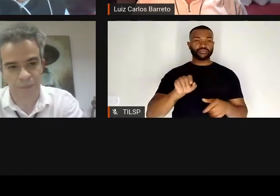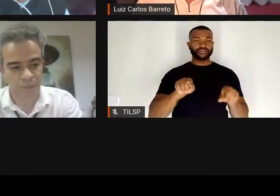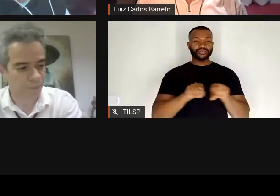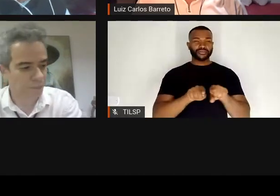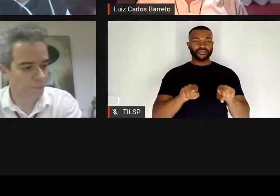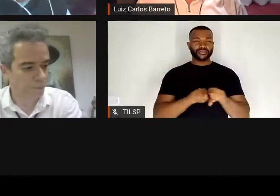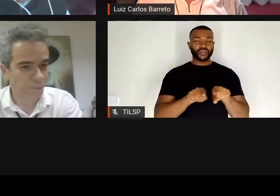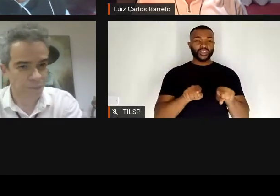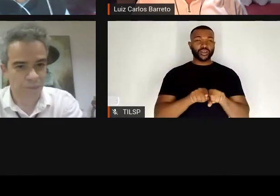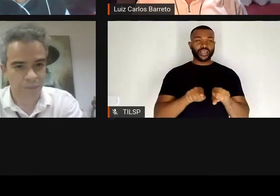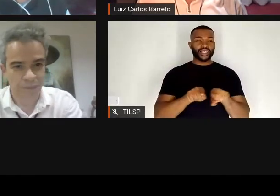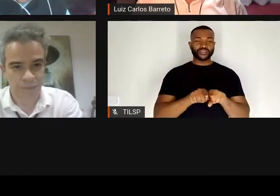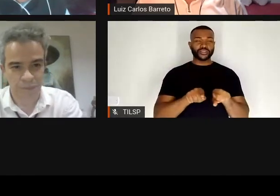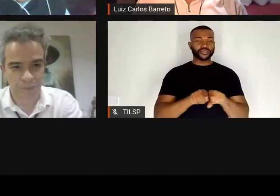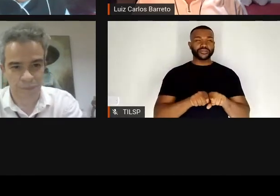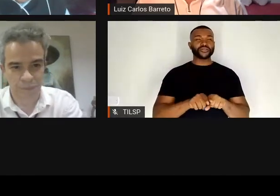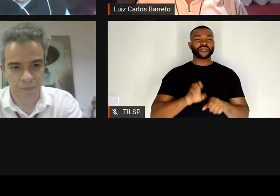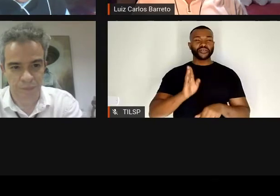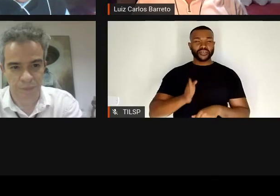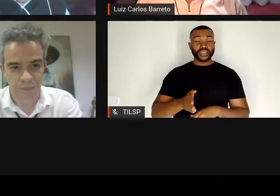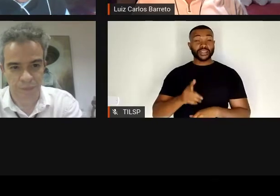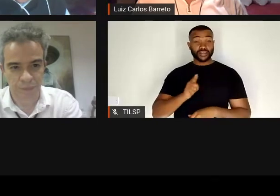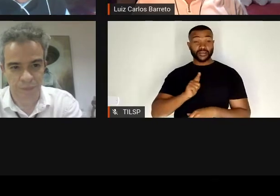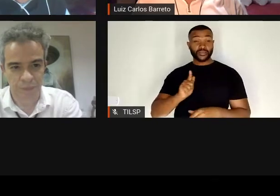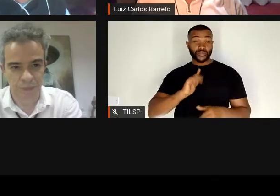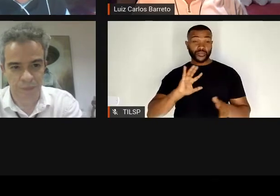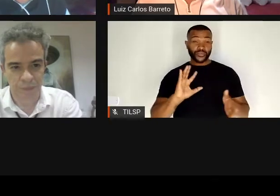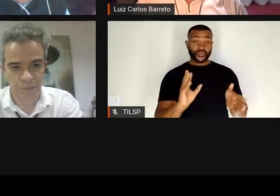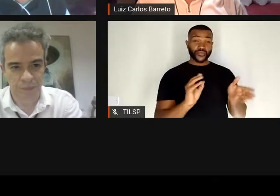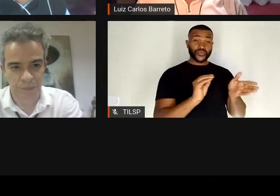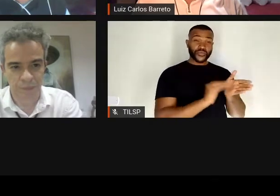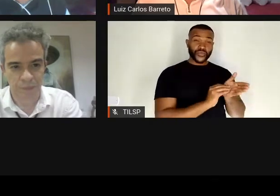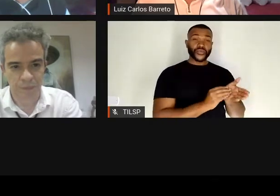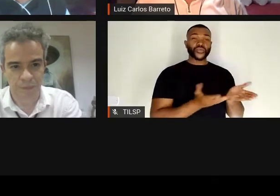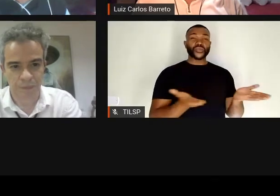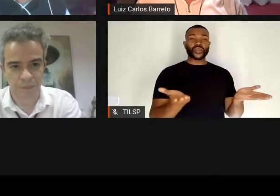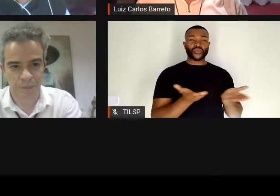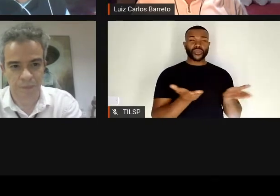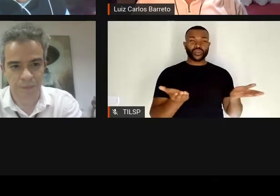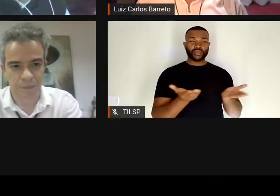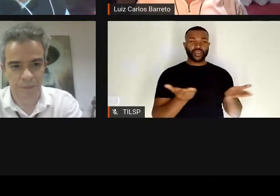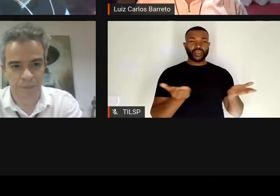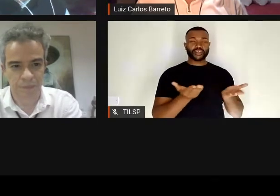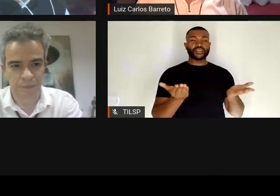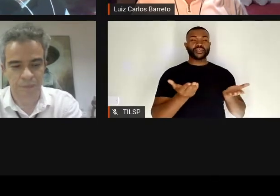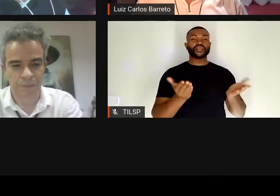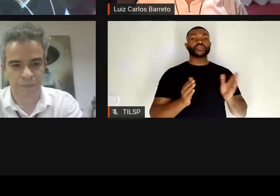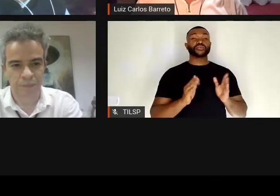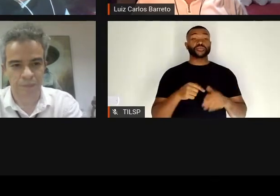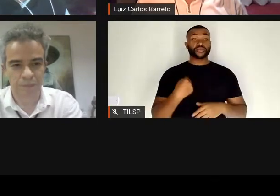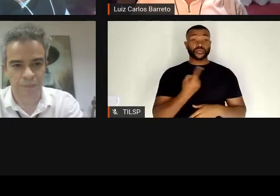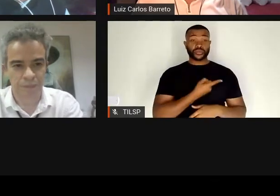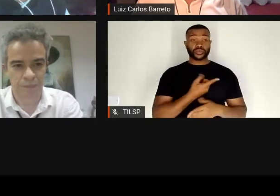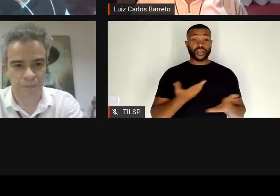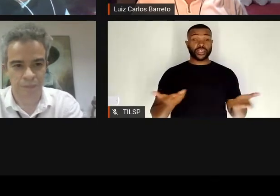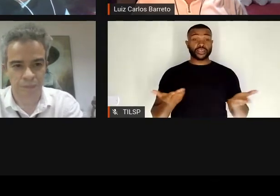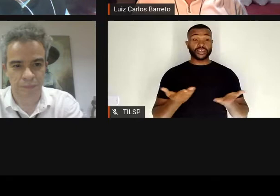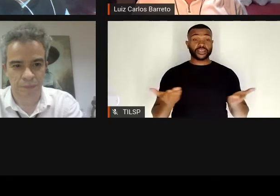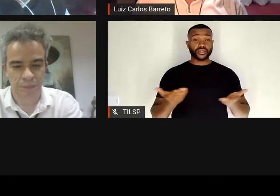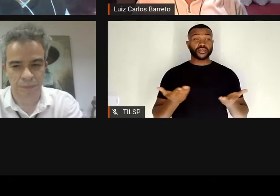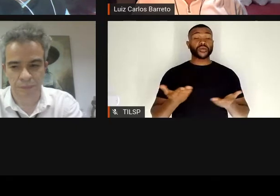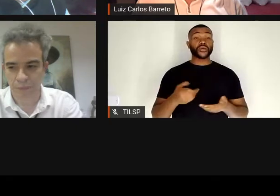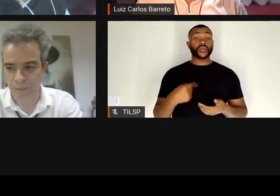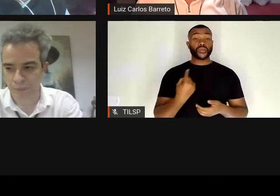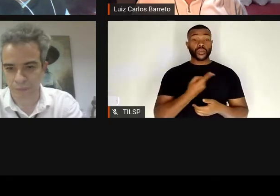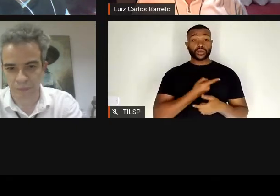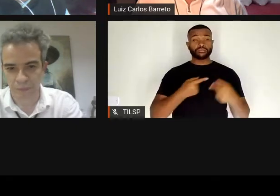última fala e colocação desse momento agora nosso aqui de abertura. E depois vamos a esse